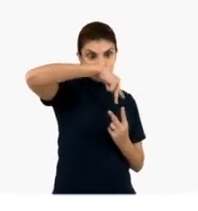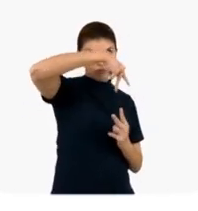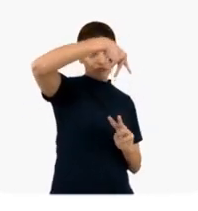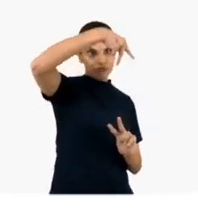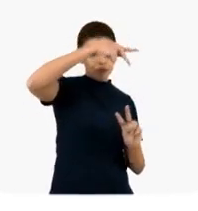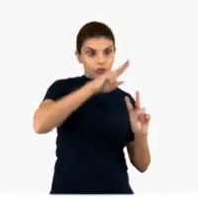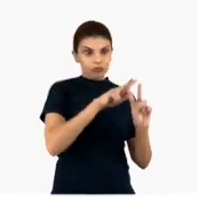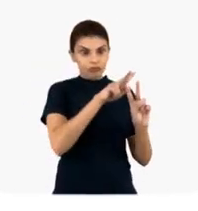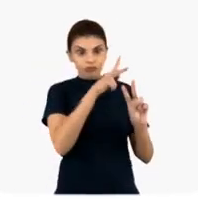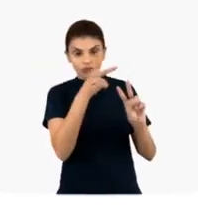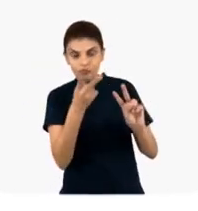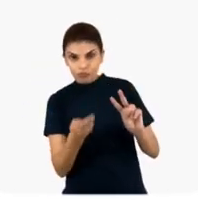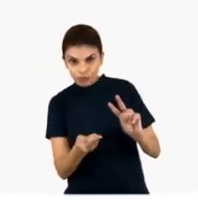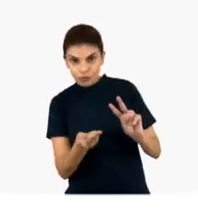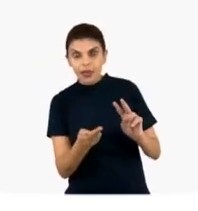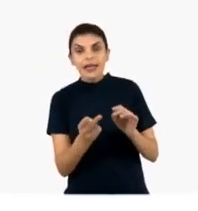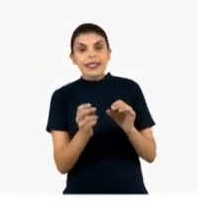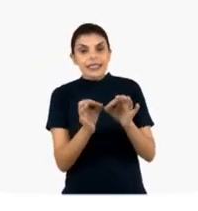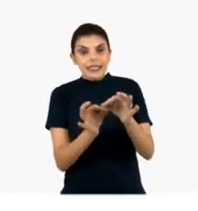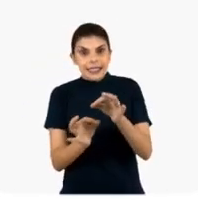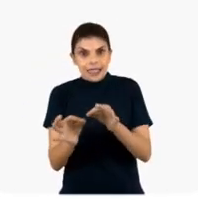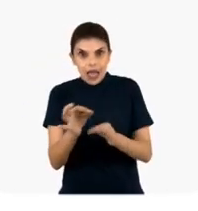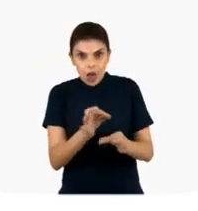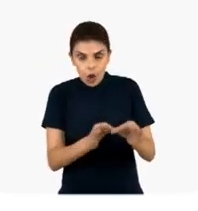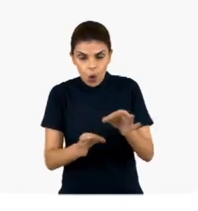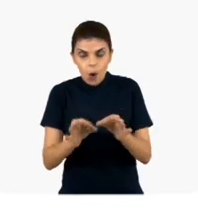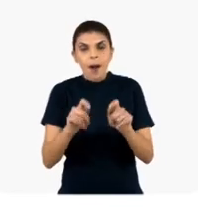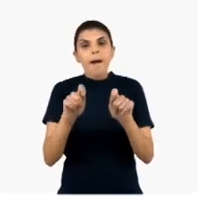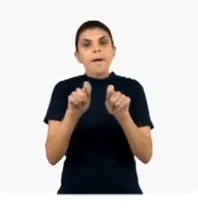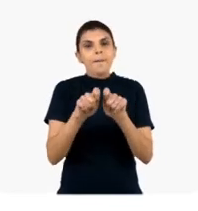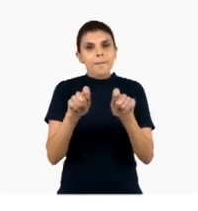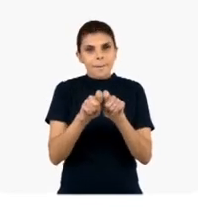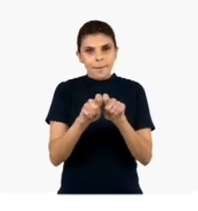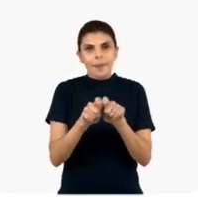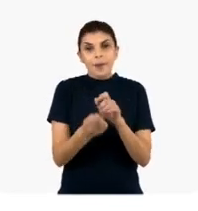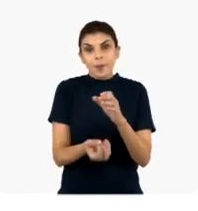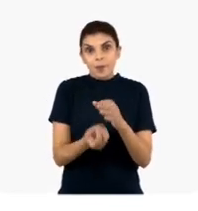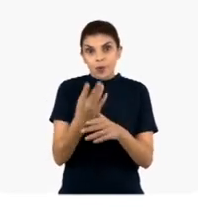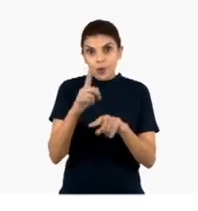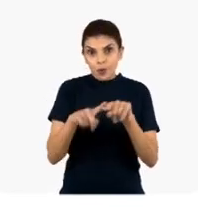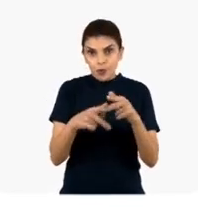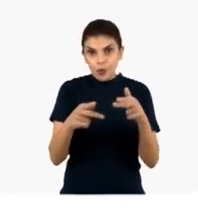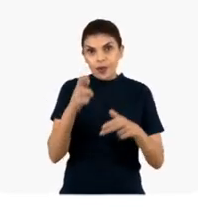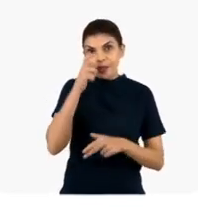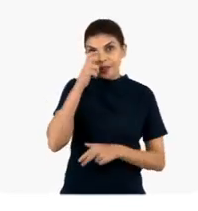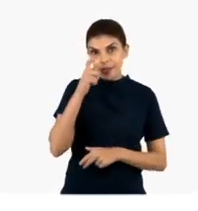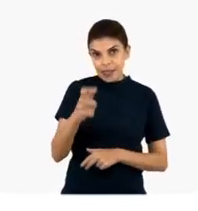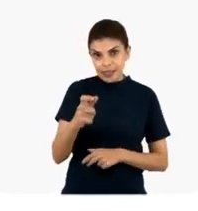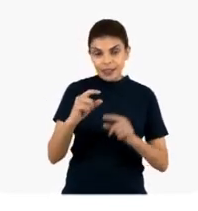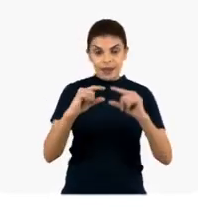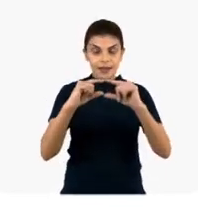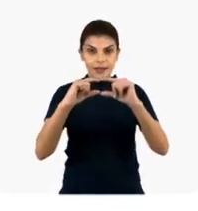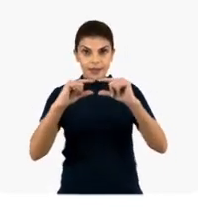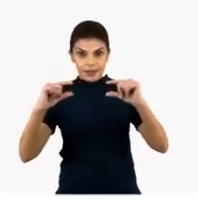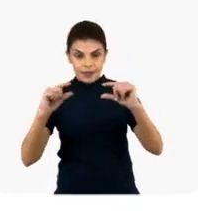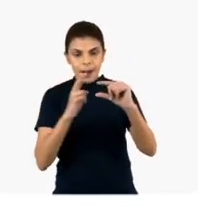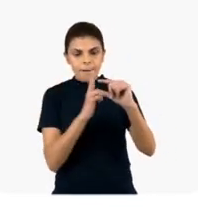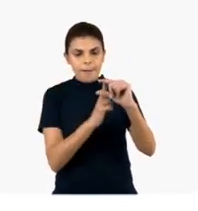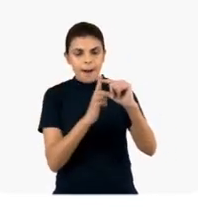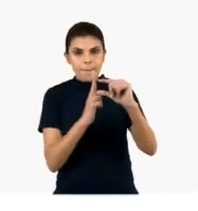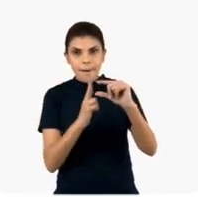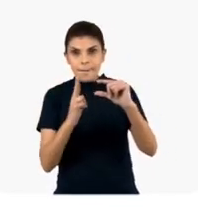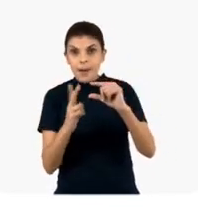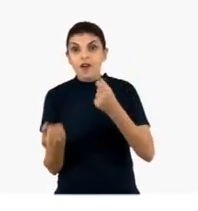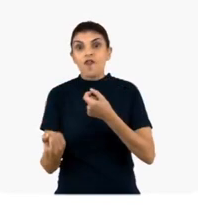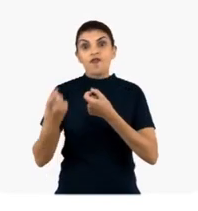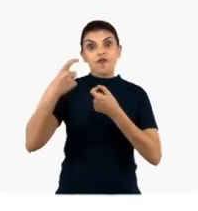genética para a produção, dá uma instrução à célula para produzir um produto de interesse. Esse pequeno plasmídio volta dentro